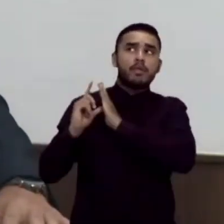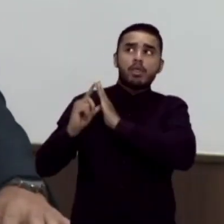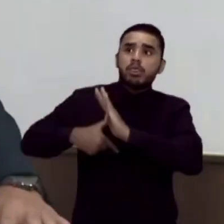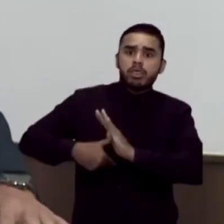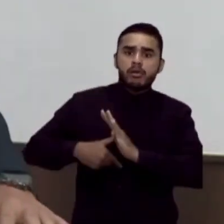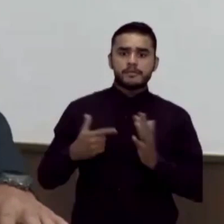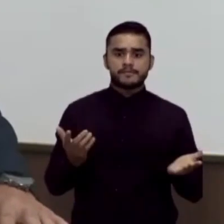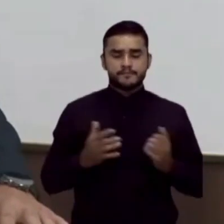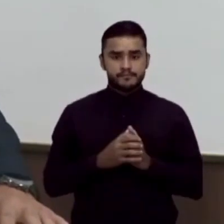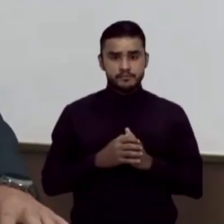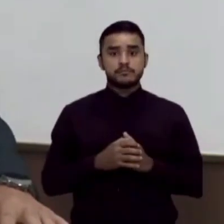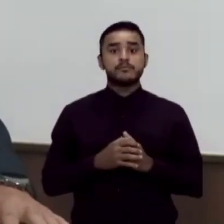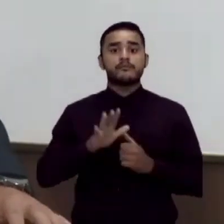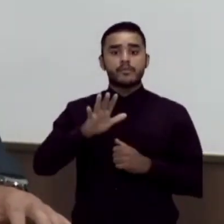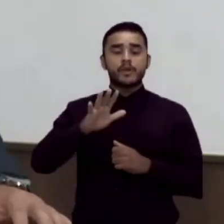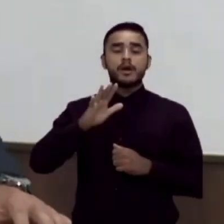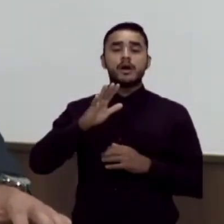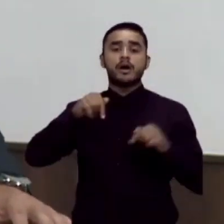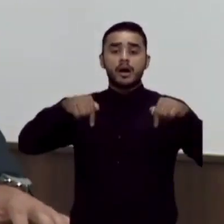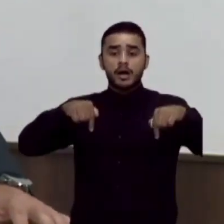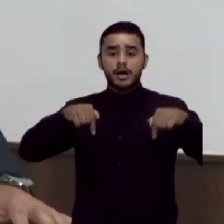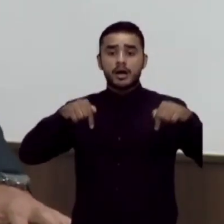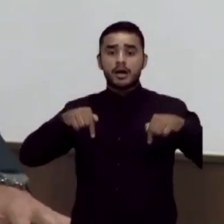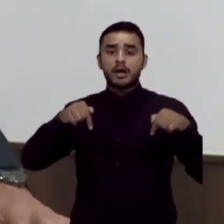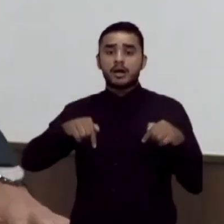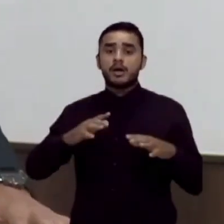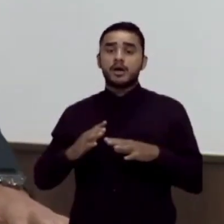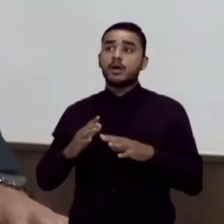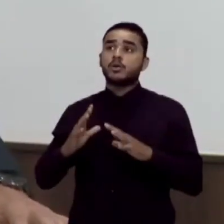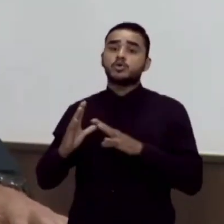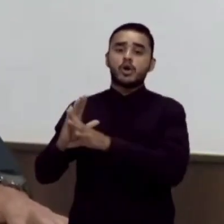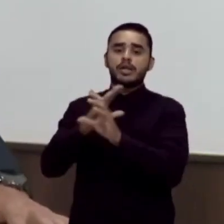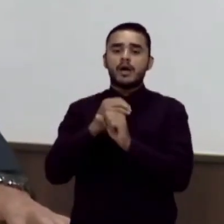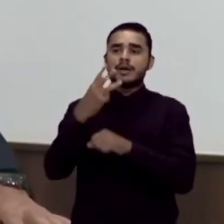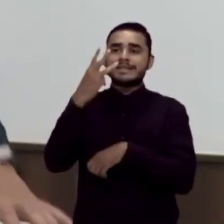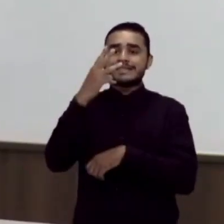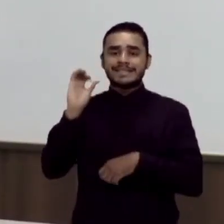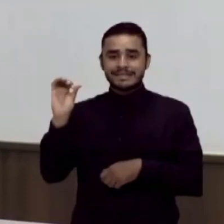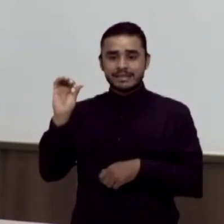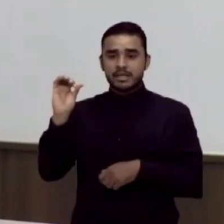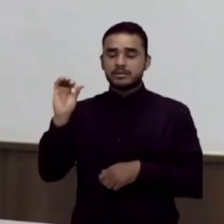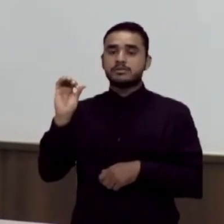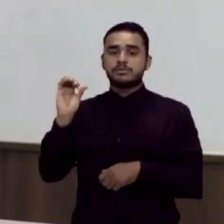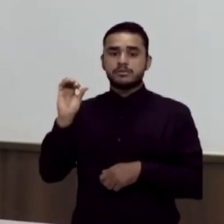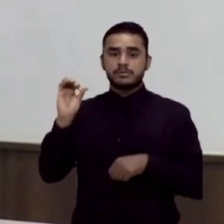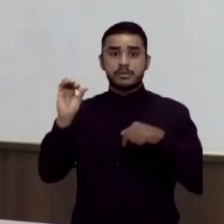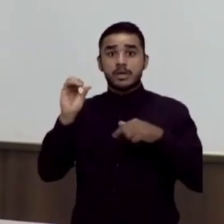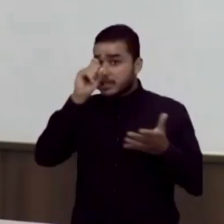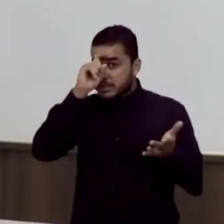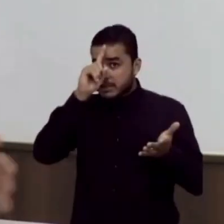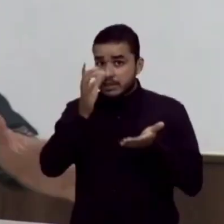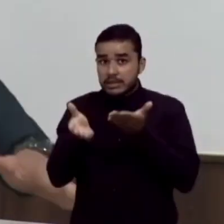que são 36 11 Fortaleza as do interior estão recebendo em dia vendedor Pedro Matos mas as 11 de Fortaleza